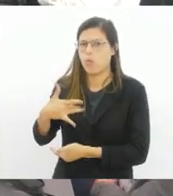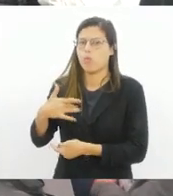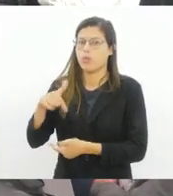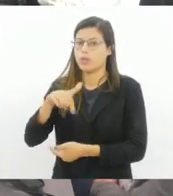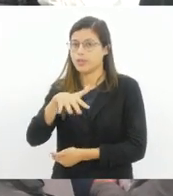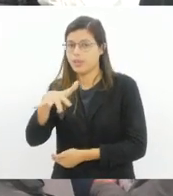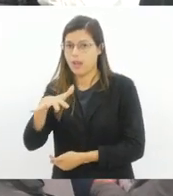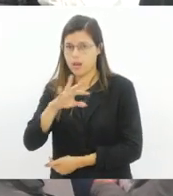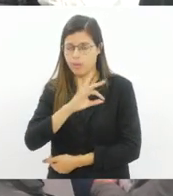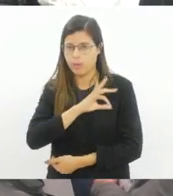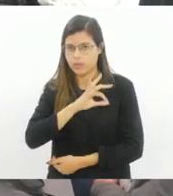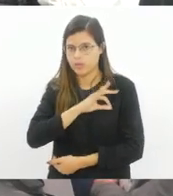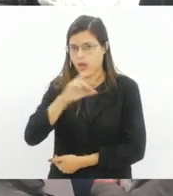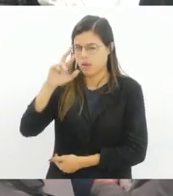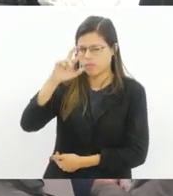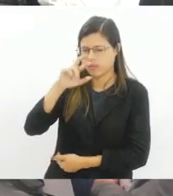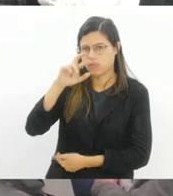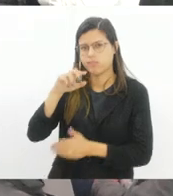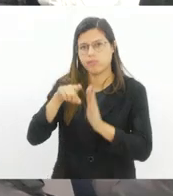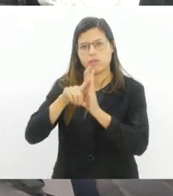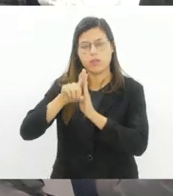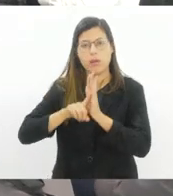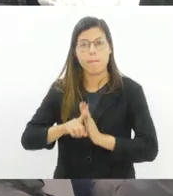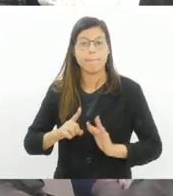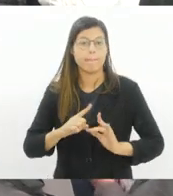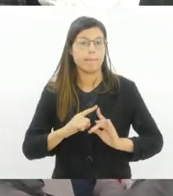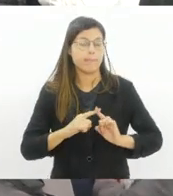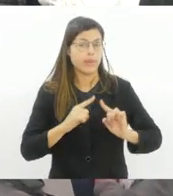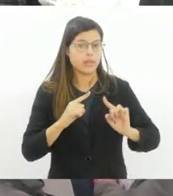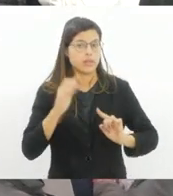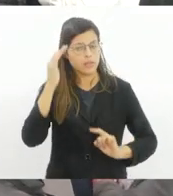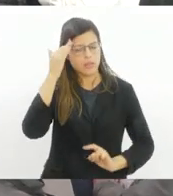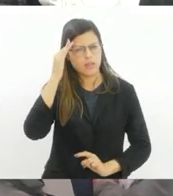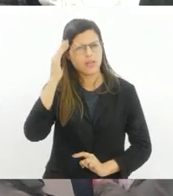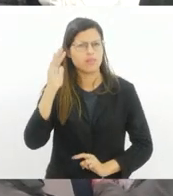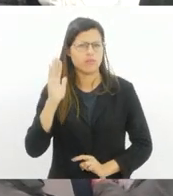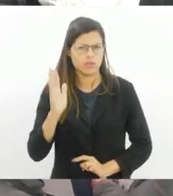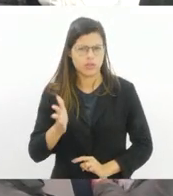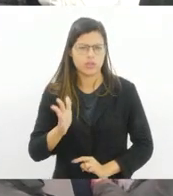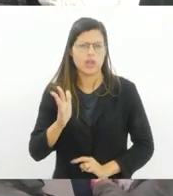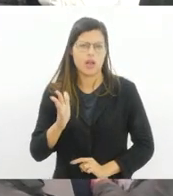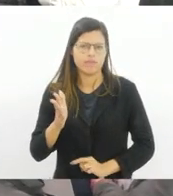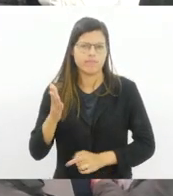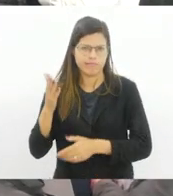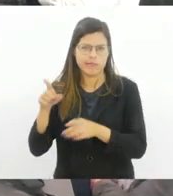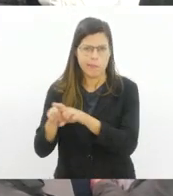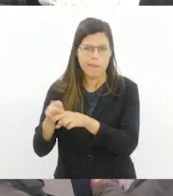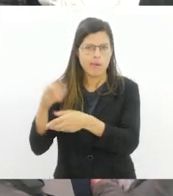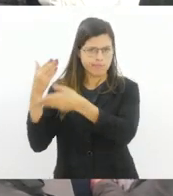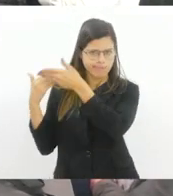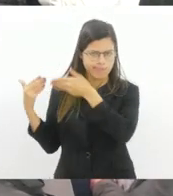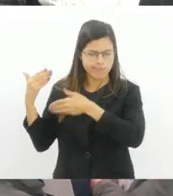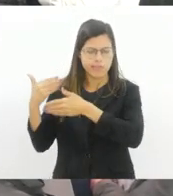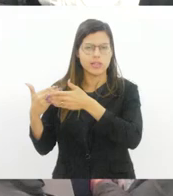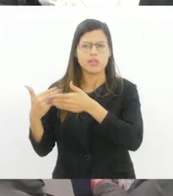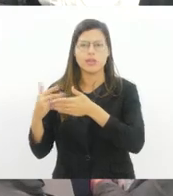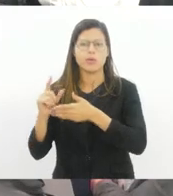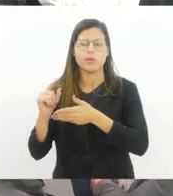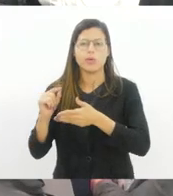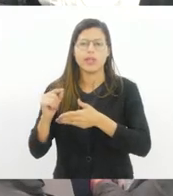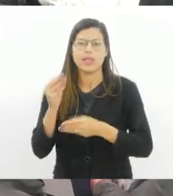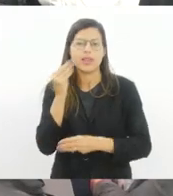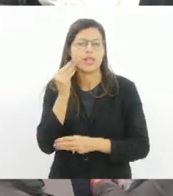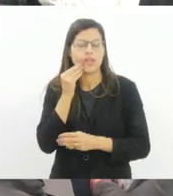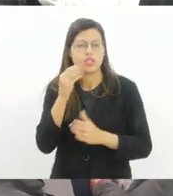autoridade policial, mas entendemos, e aí a gente já viu outras, inclusive no governo passado, a tentativa de criminalização